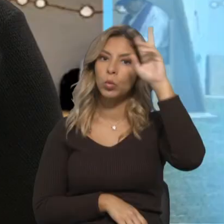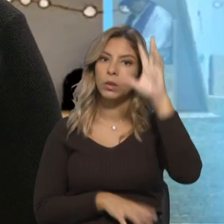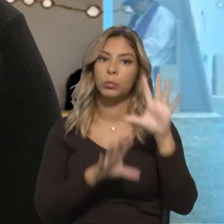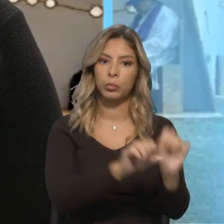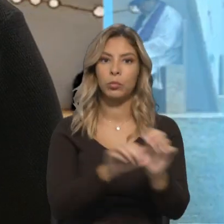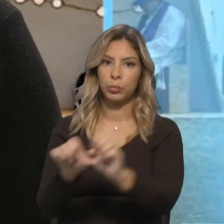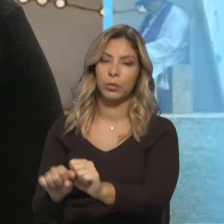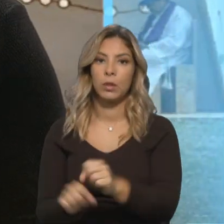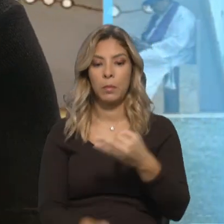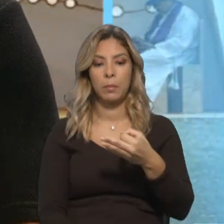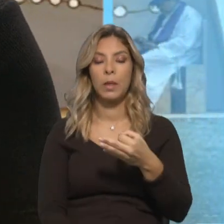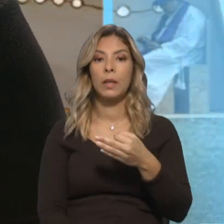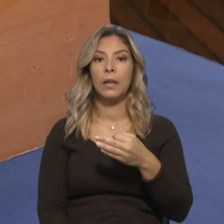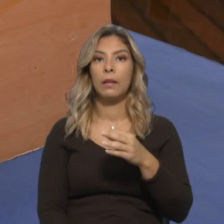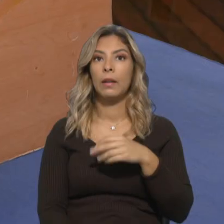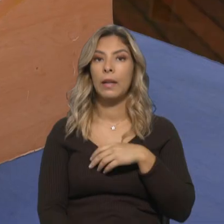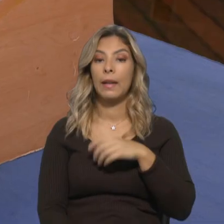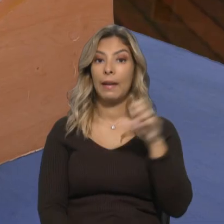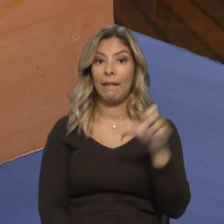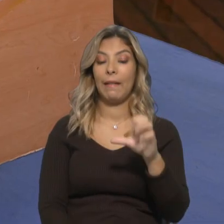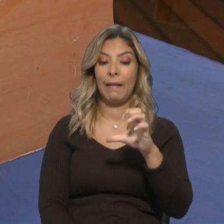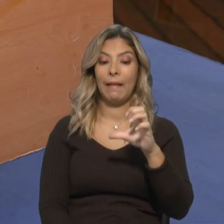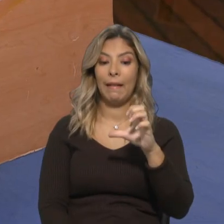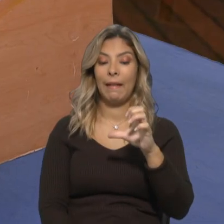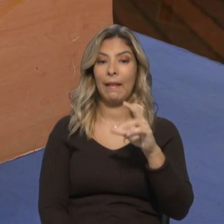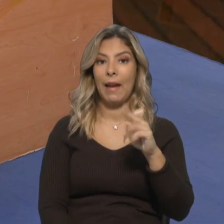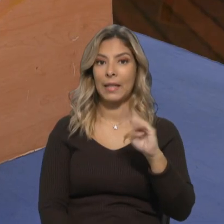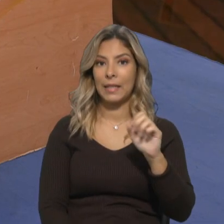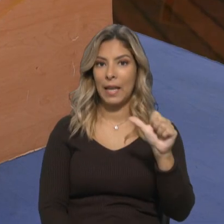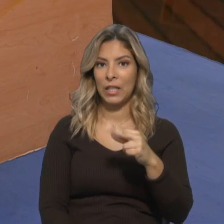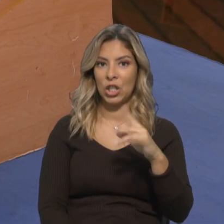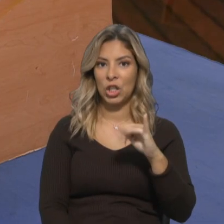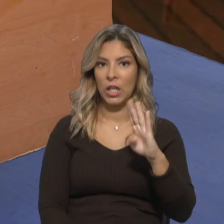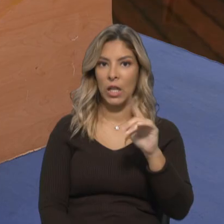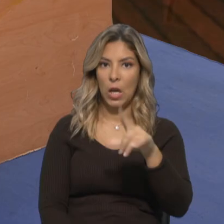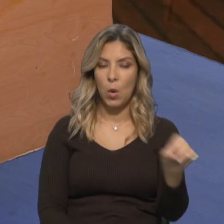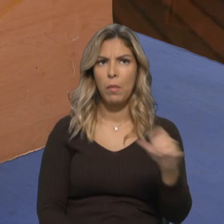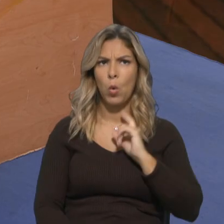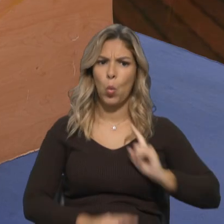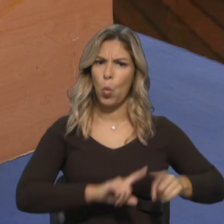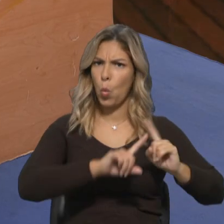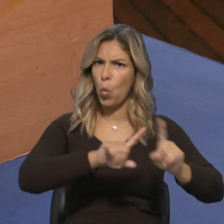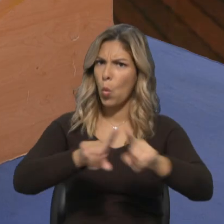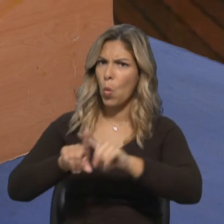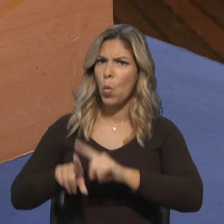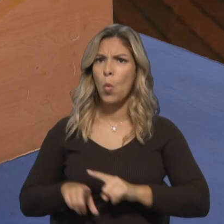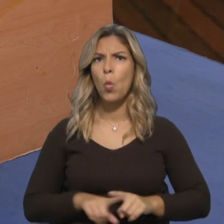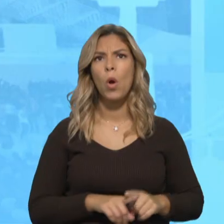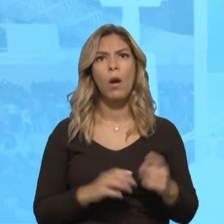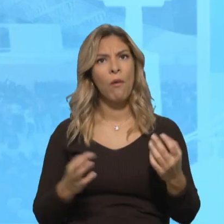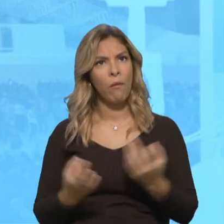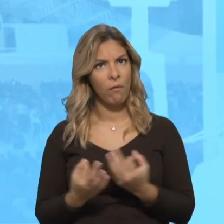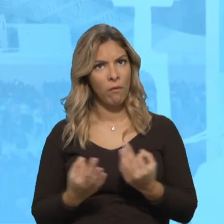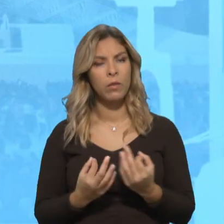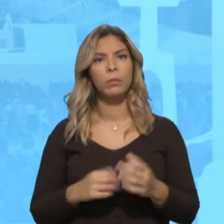e Quirguistão. É uma variedade muito grande, e que atesta também um carisma